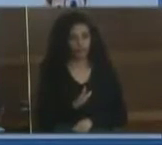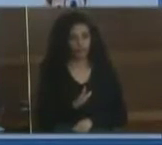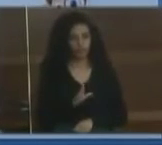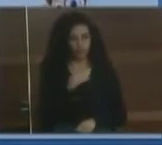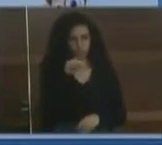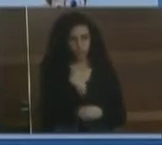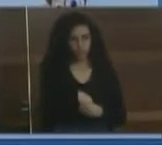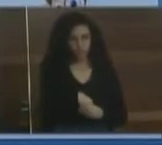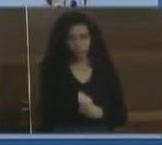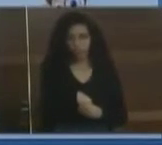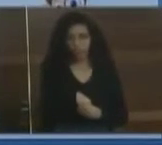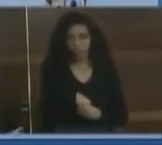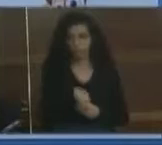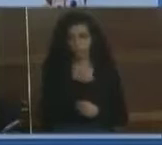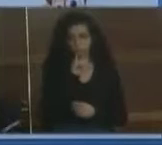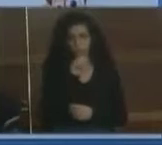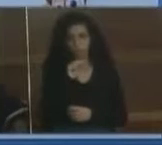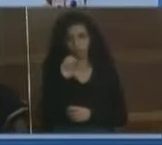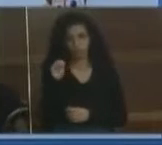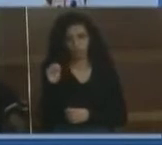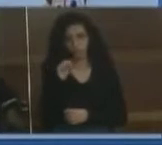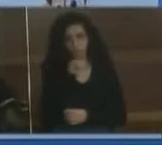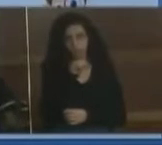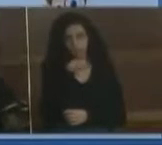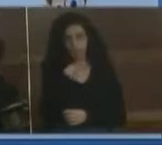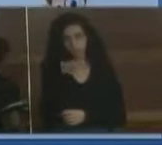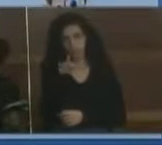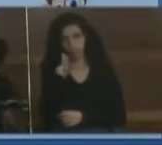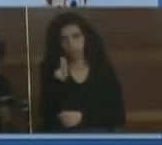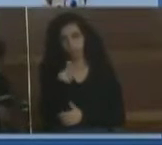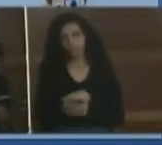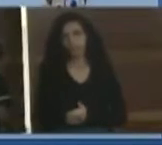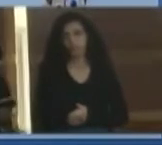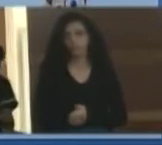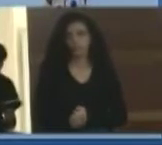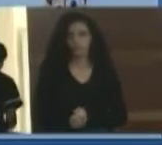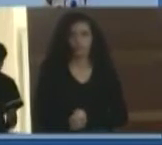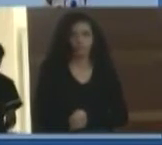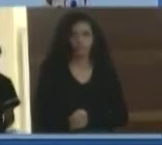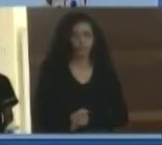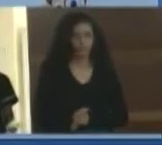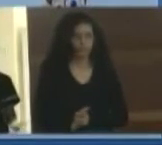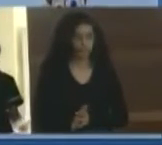dentro da receita tributária são iss eo iptu e